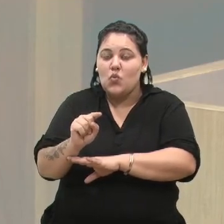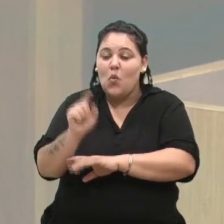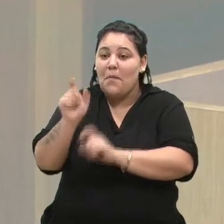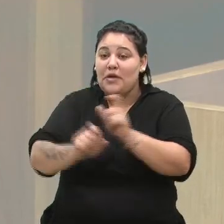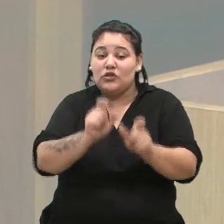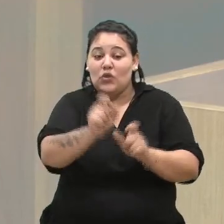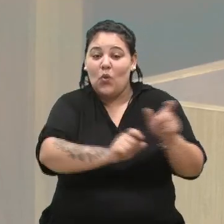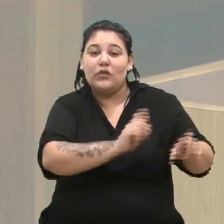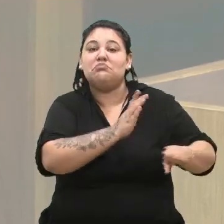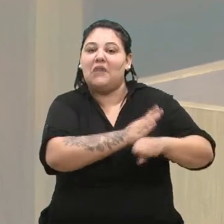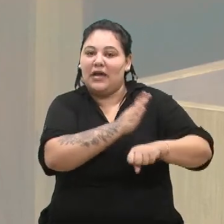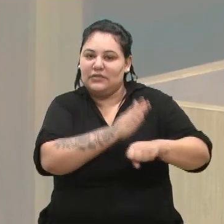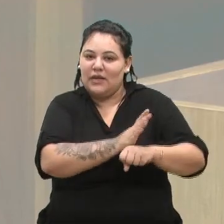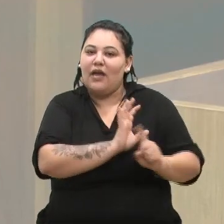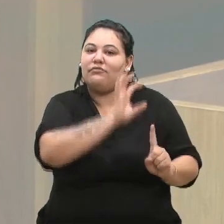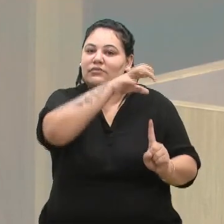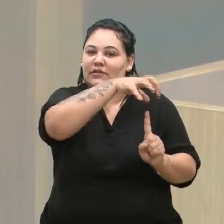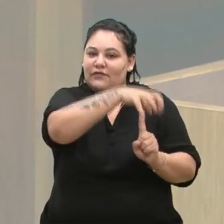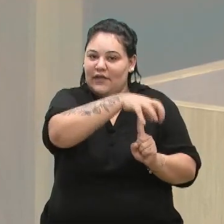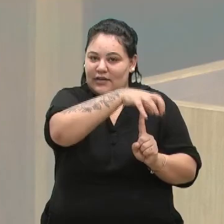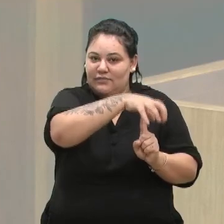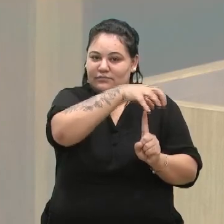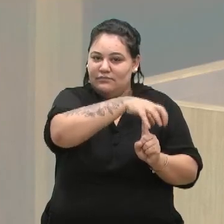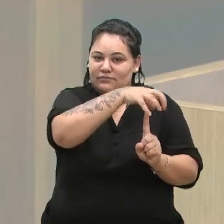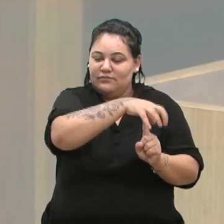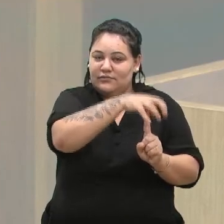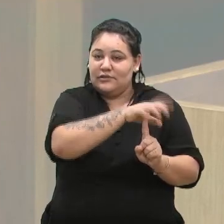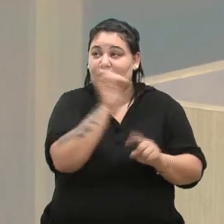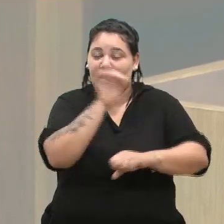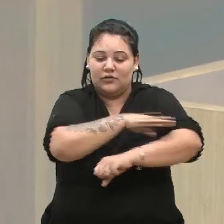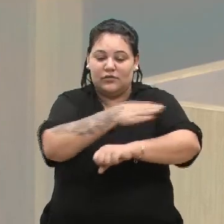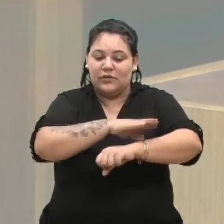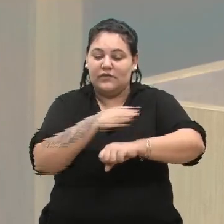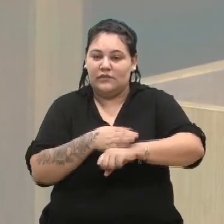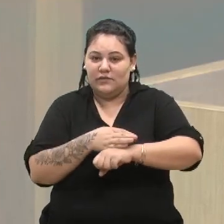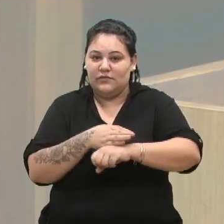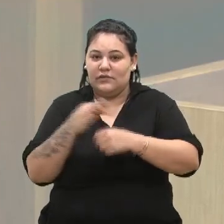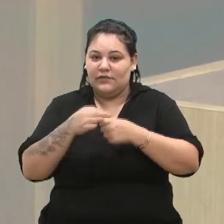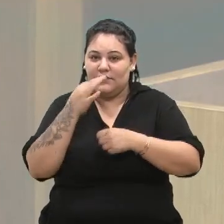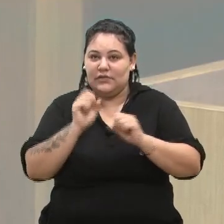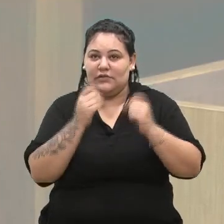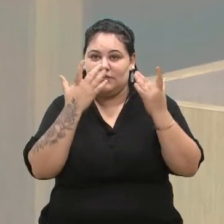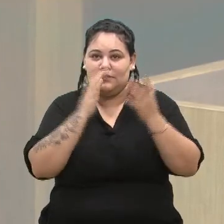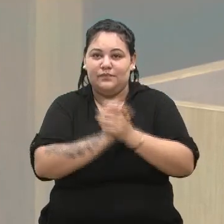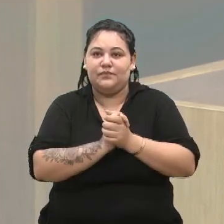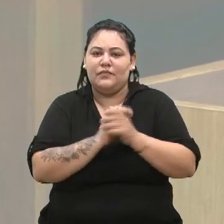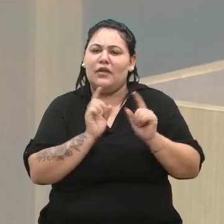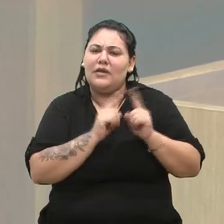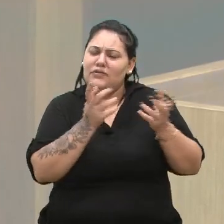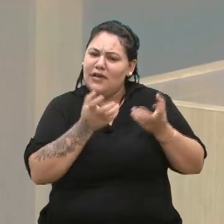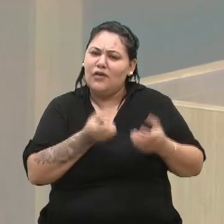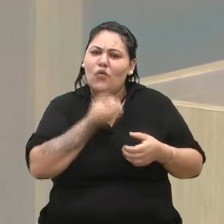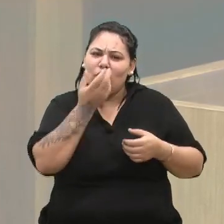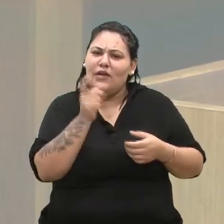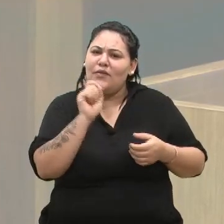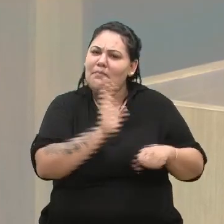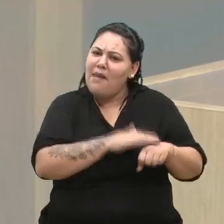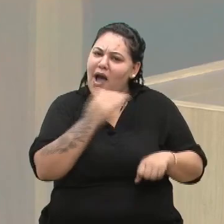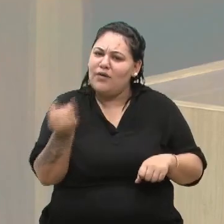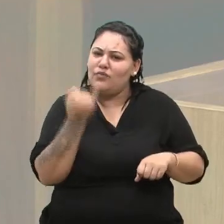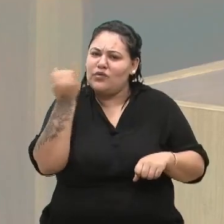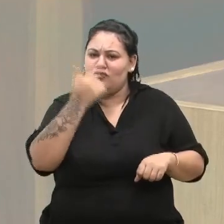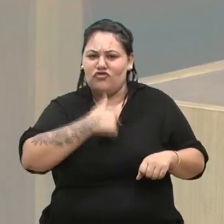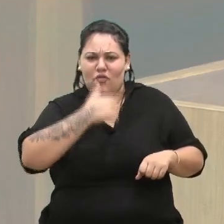25 mil públicos ali nos pavilhões da Festa da Uva. Mas eu quero relatar o que eu achei mais importante nessa feira, até